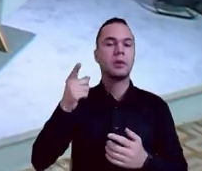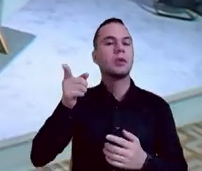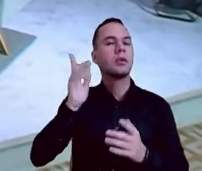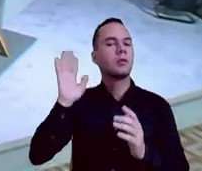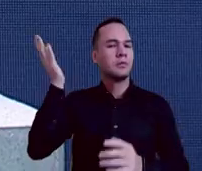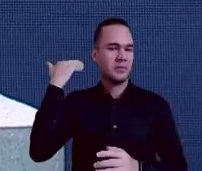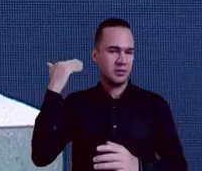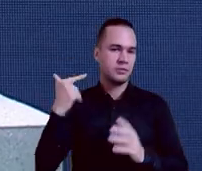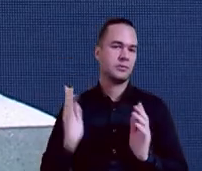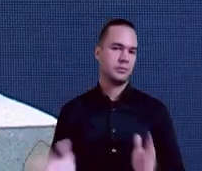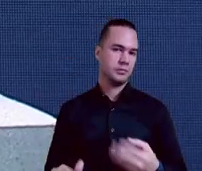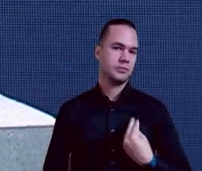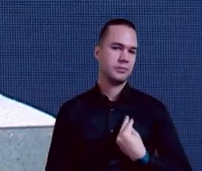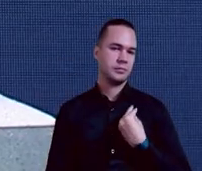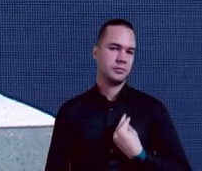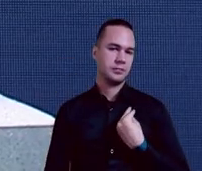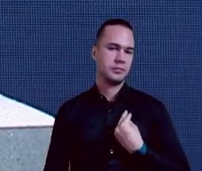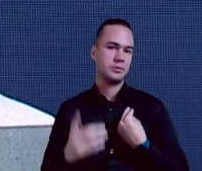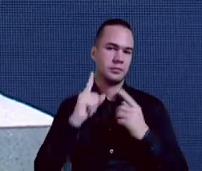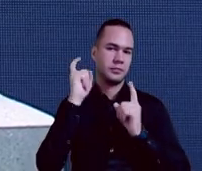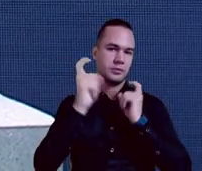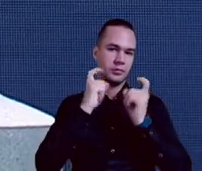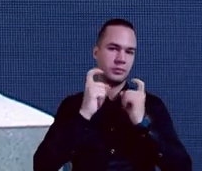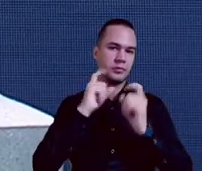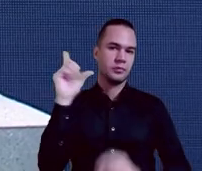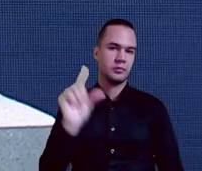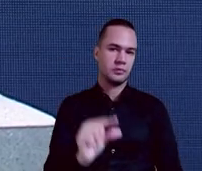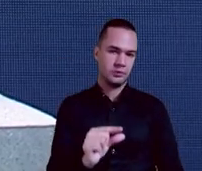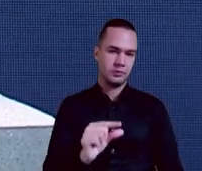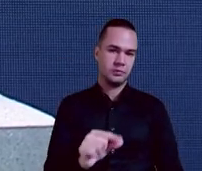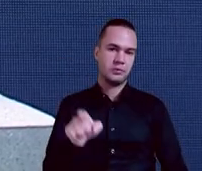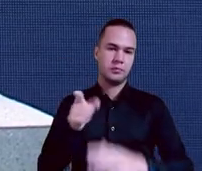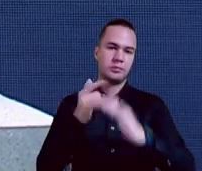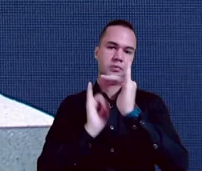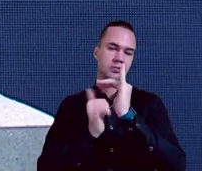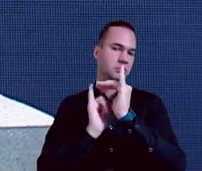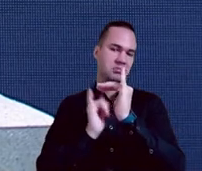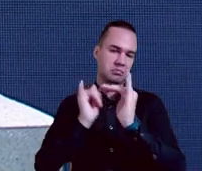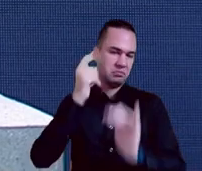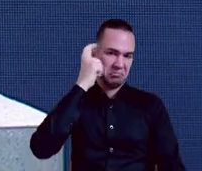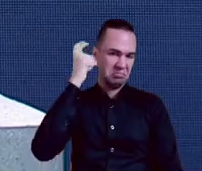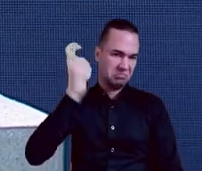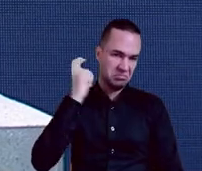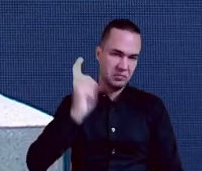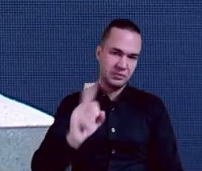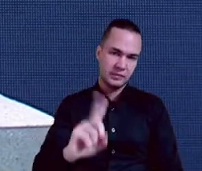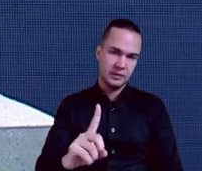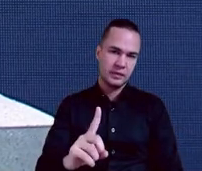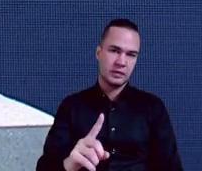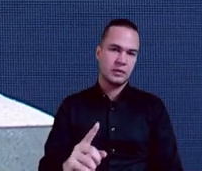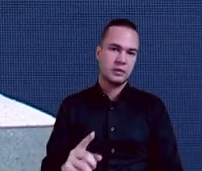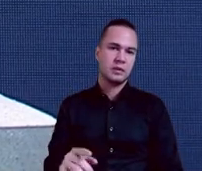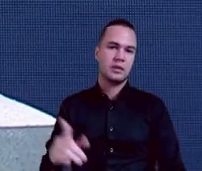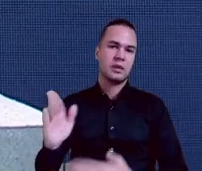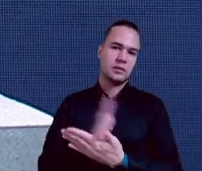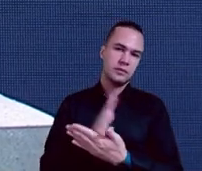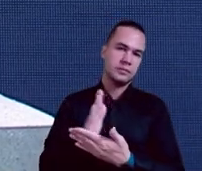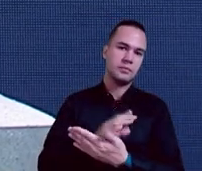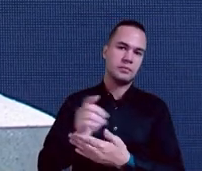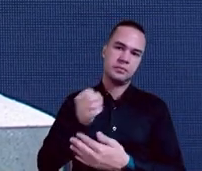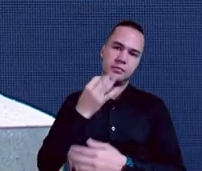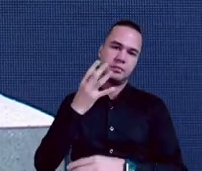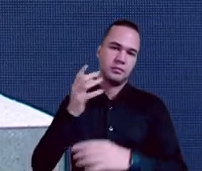eu já passei me preocupa menos no impacto das startups tem uma startupsíquica tal tem umas vantagens competitivas